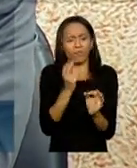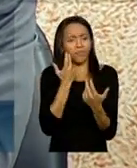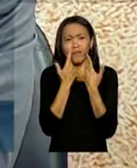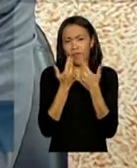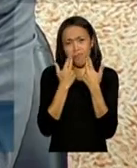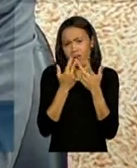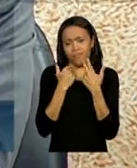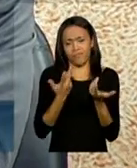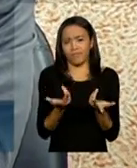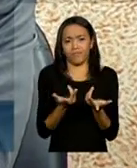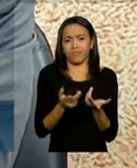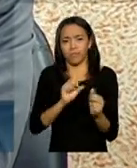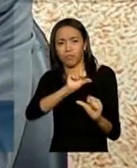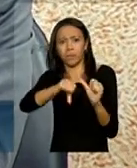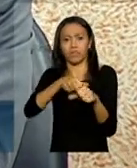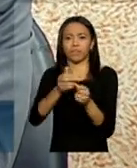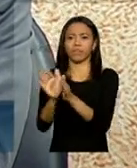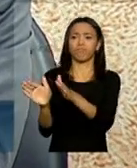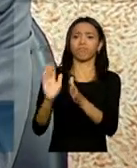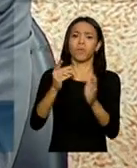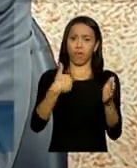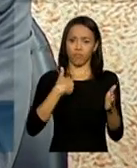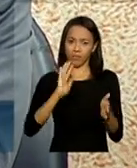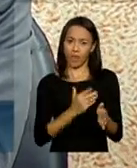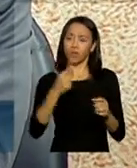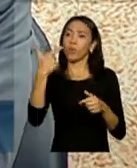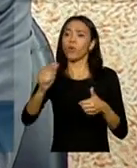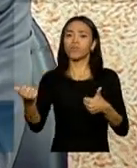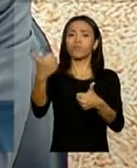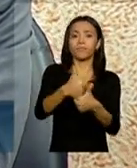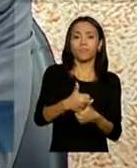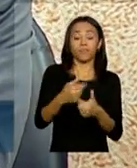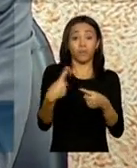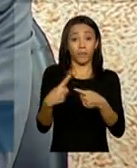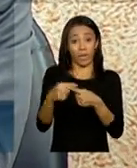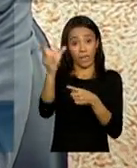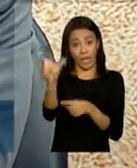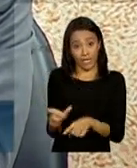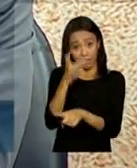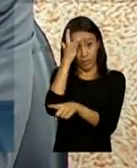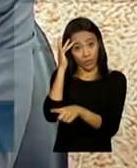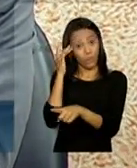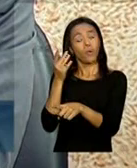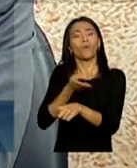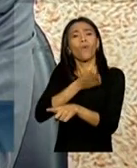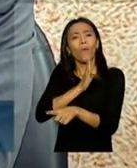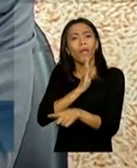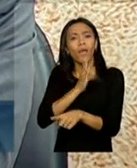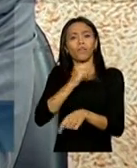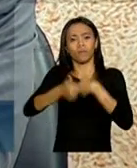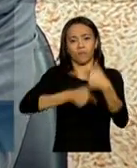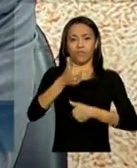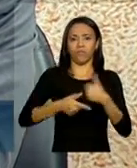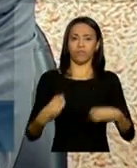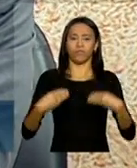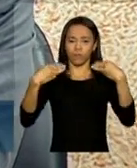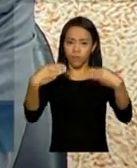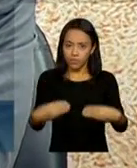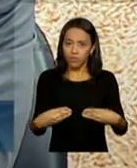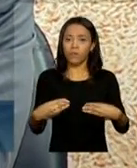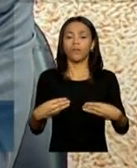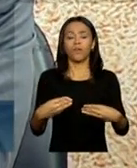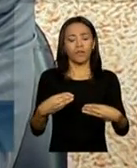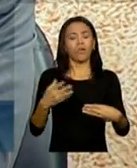e muito tranquila né porque eh o secretário Art turqu ouro é uma pessoa da casa do ministério eh